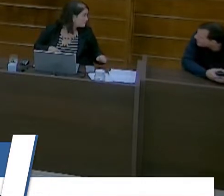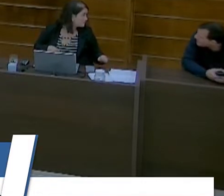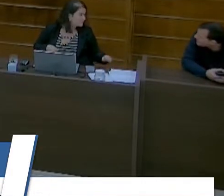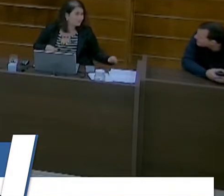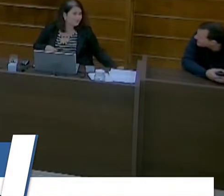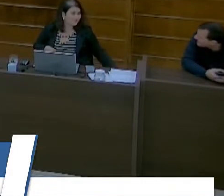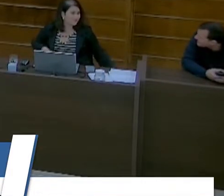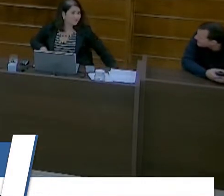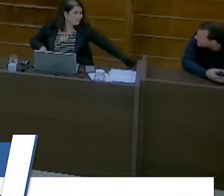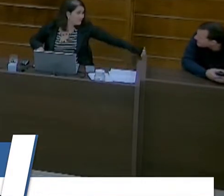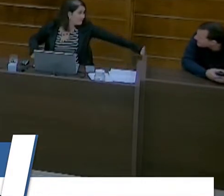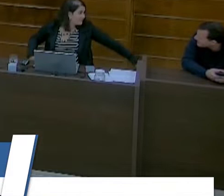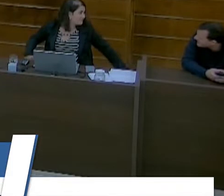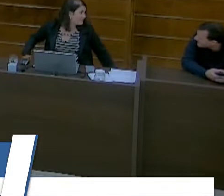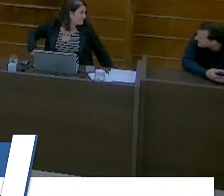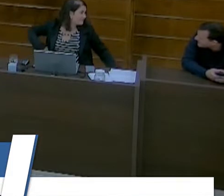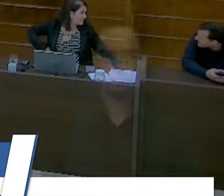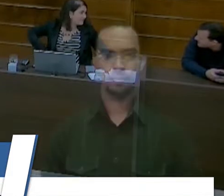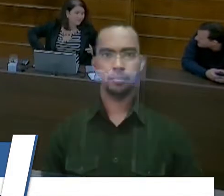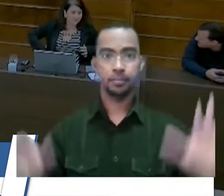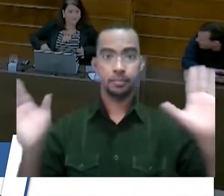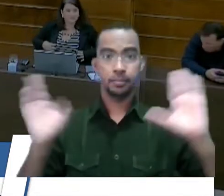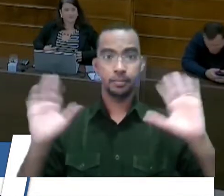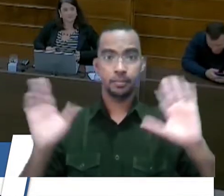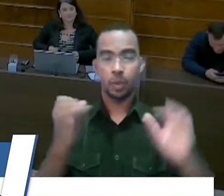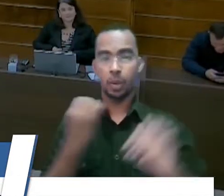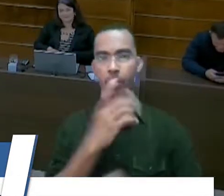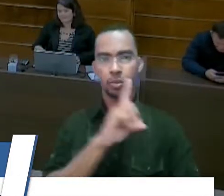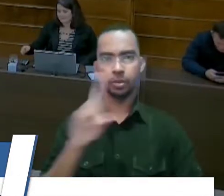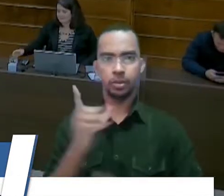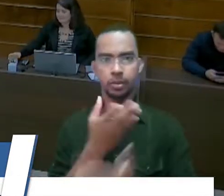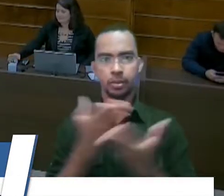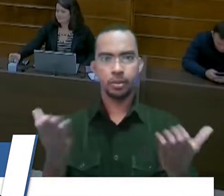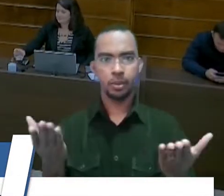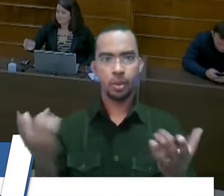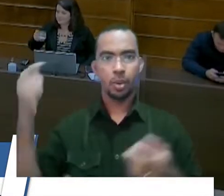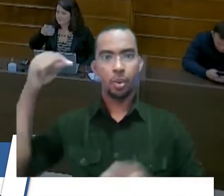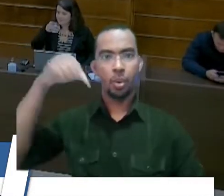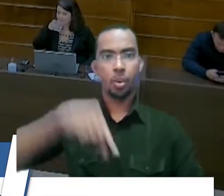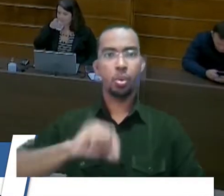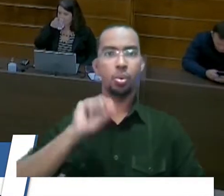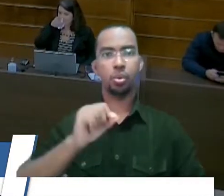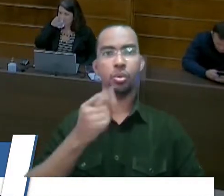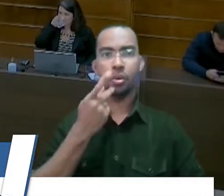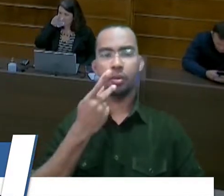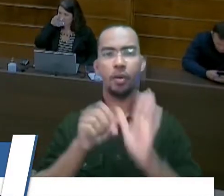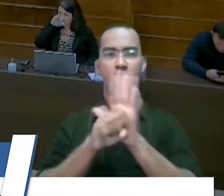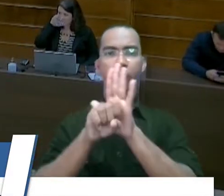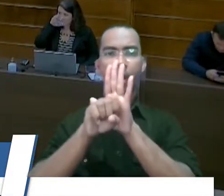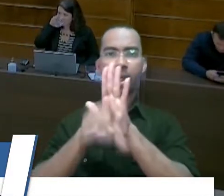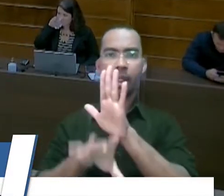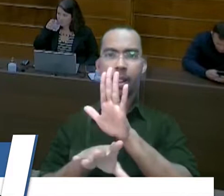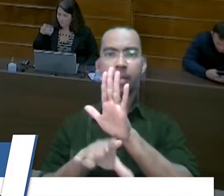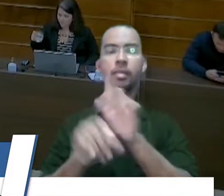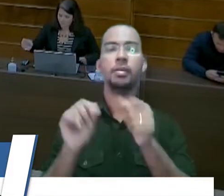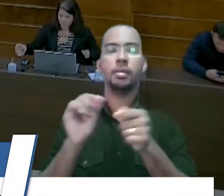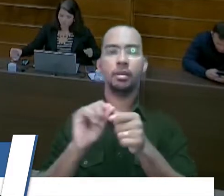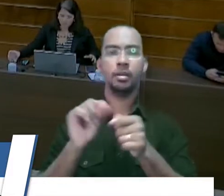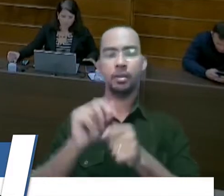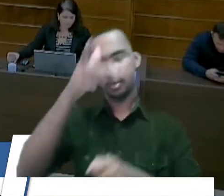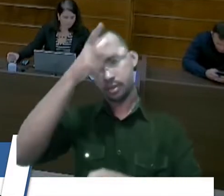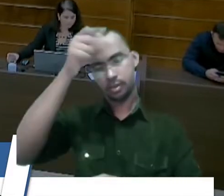Bom dia a todos. Eu estou aqui hoje para falar sobre uma indicação que eu fiz para o prefeito